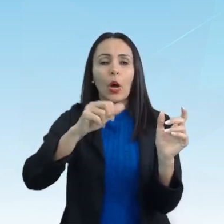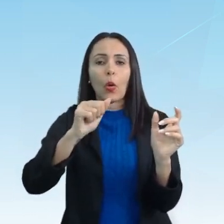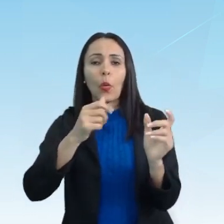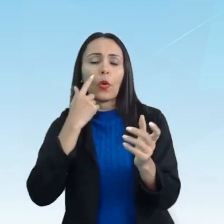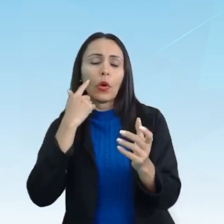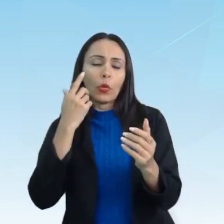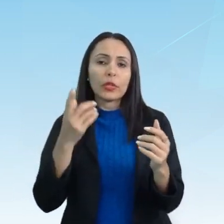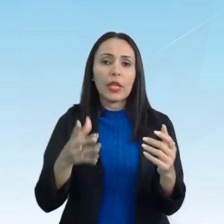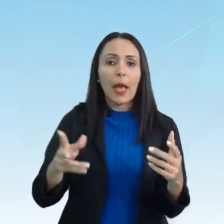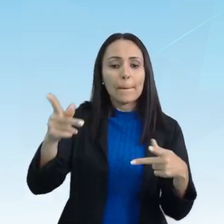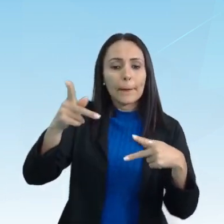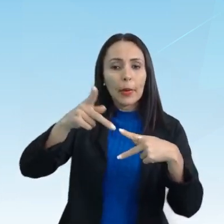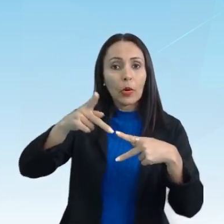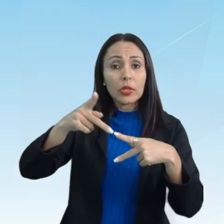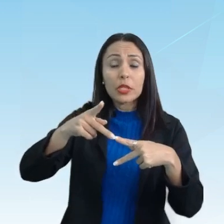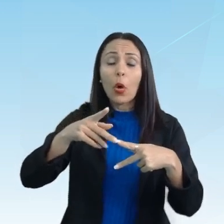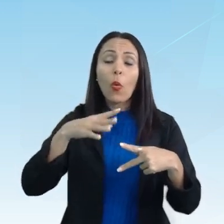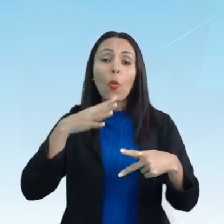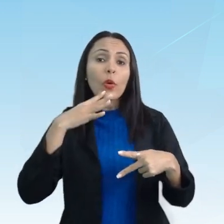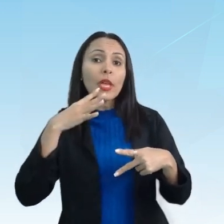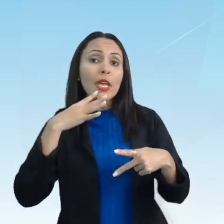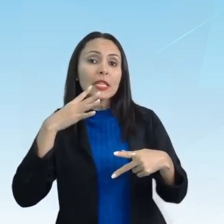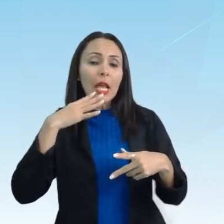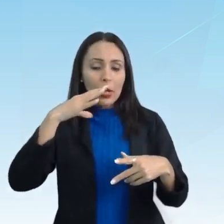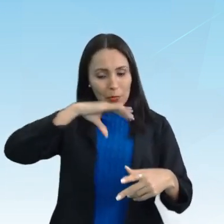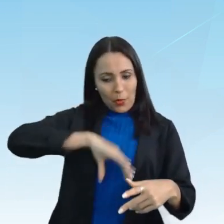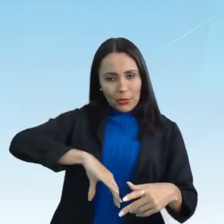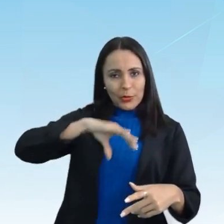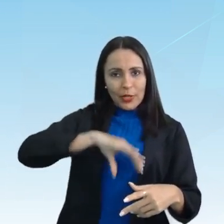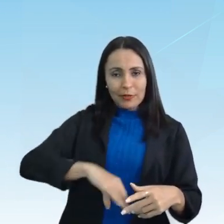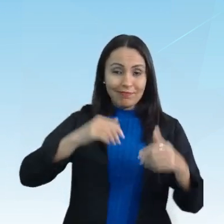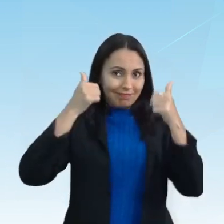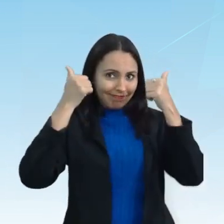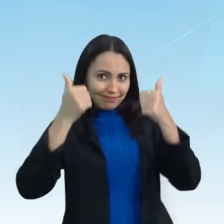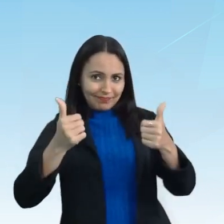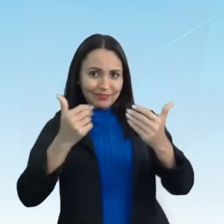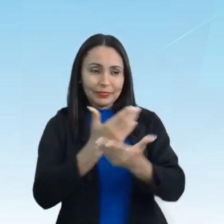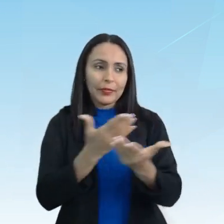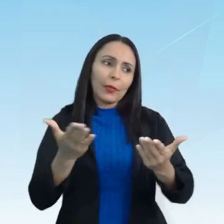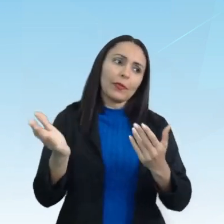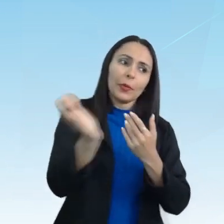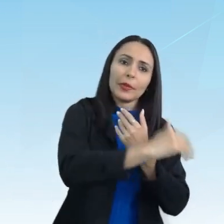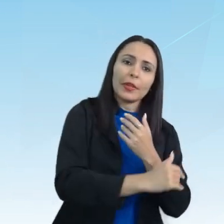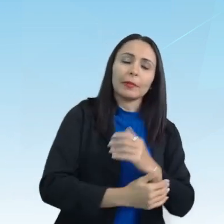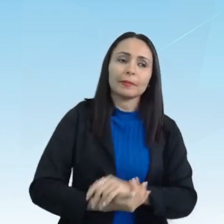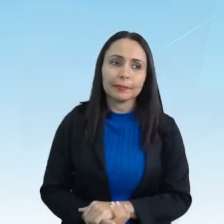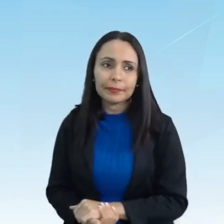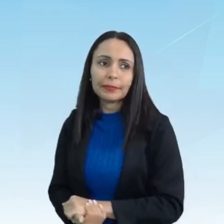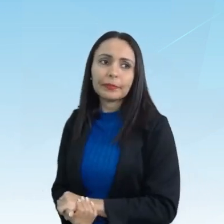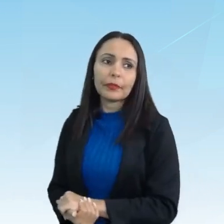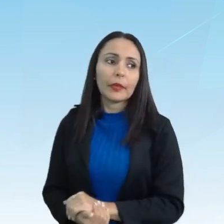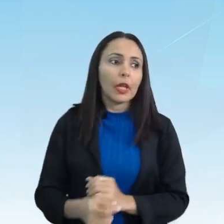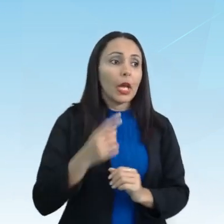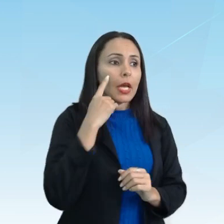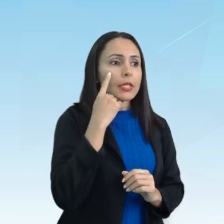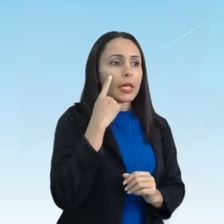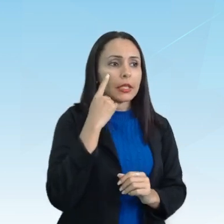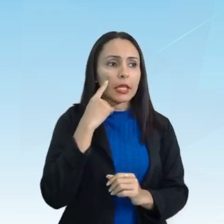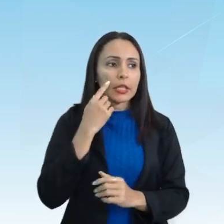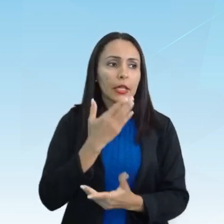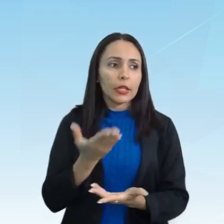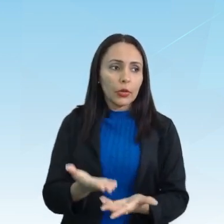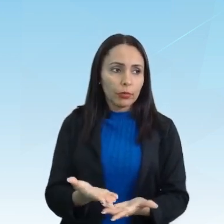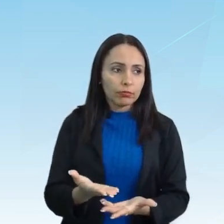as preposições da língua portuguesa. Mas vamos lá, antes disso, trago para vocês isso